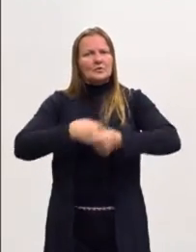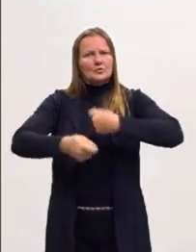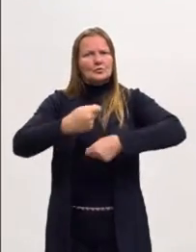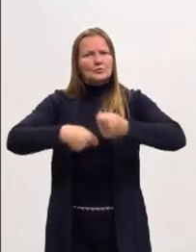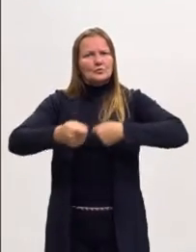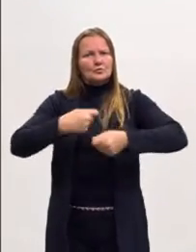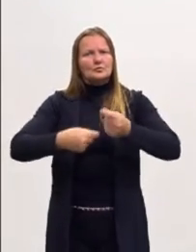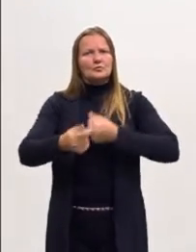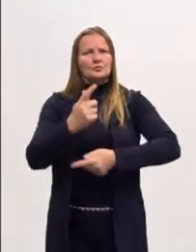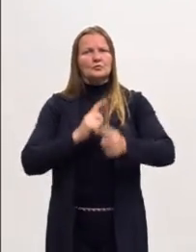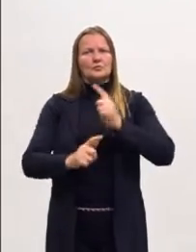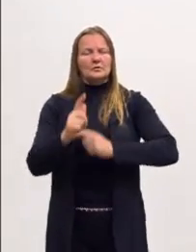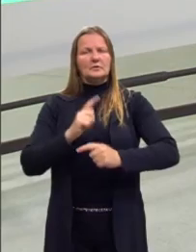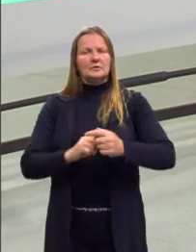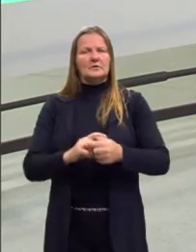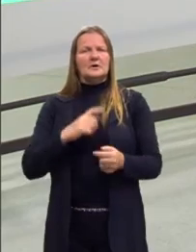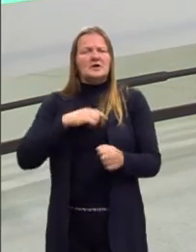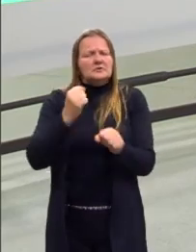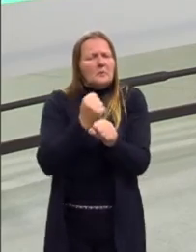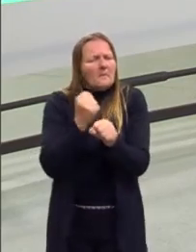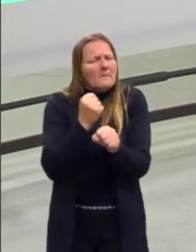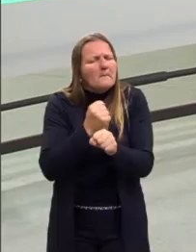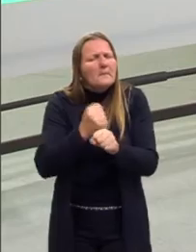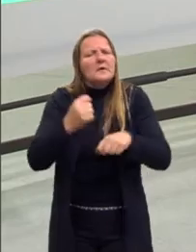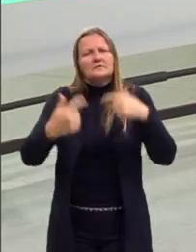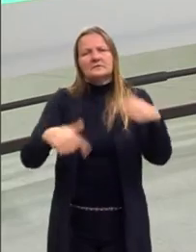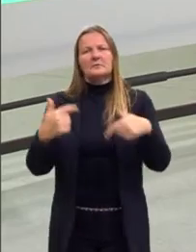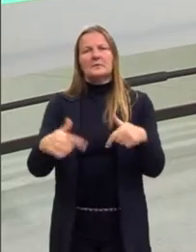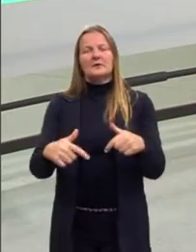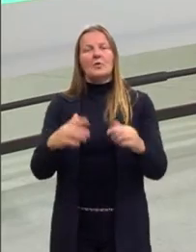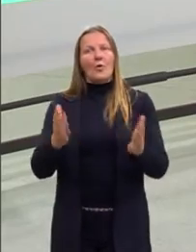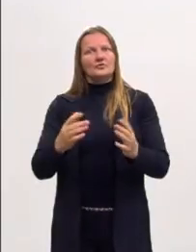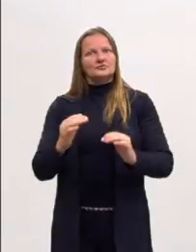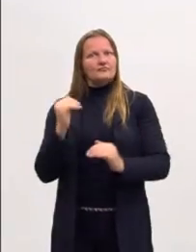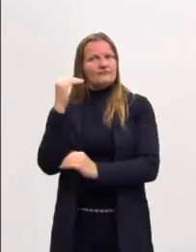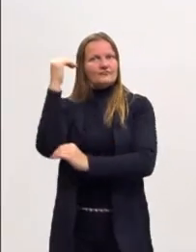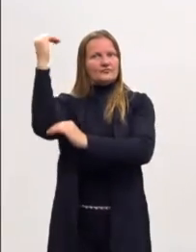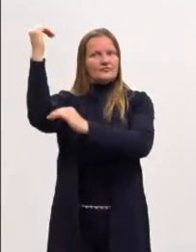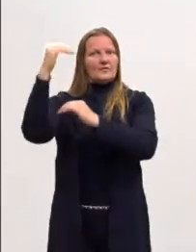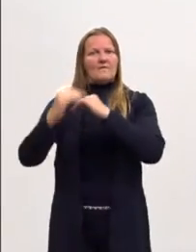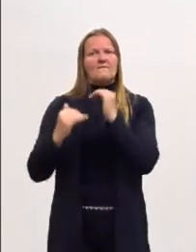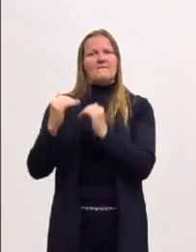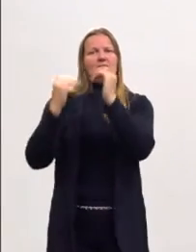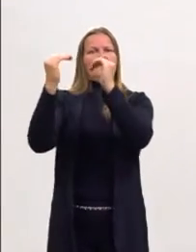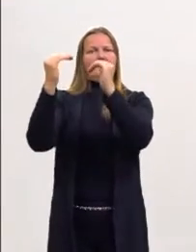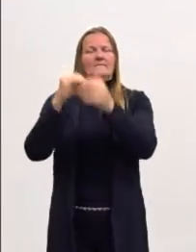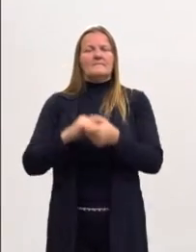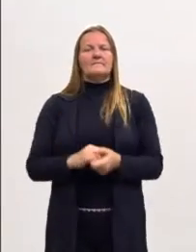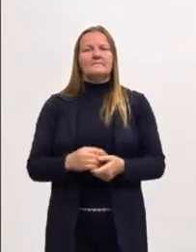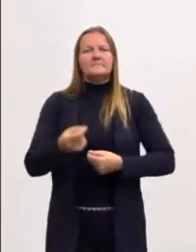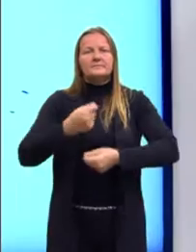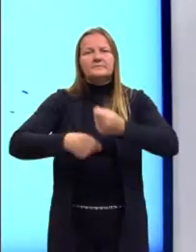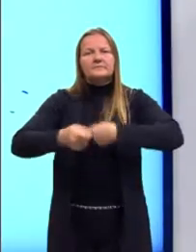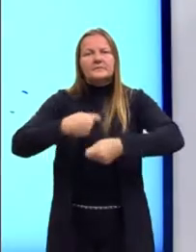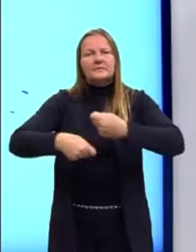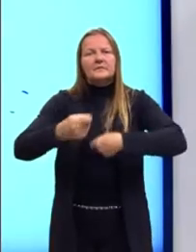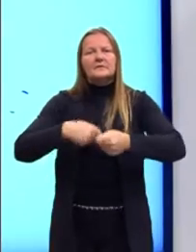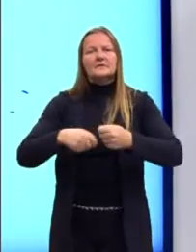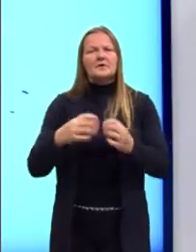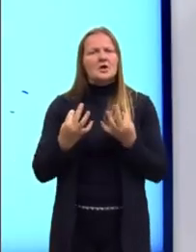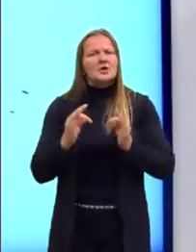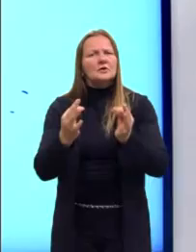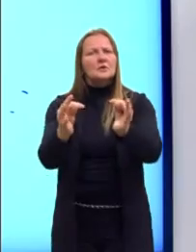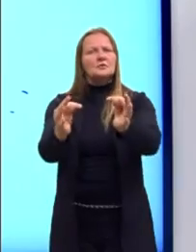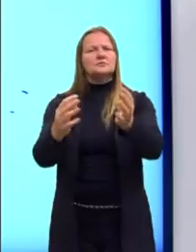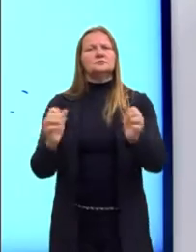início que era o mão de obra apenas Ouçam são grandes produtores são grandes apropriada aquela questão